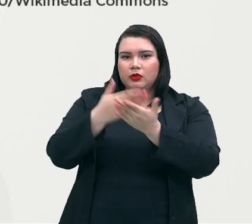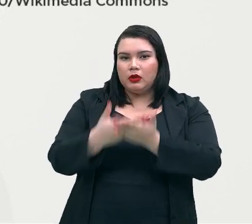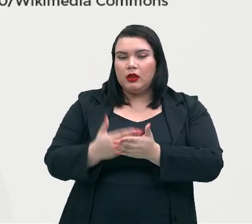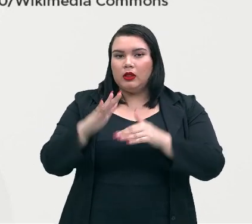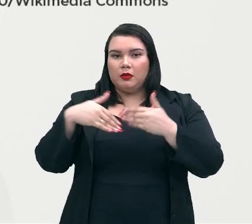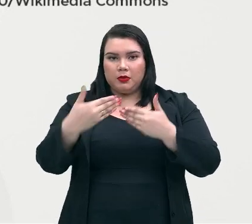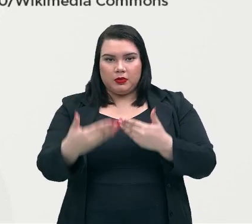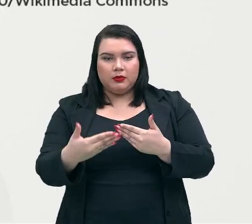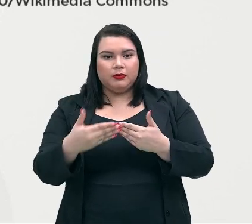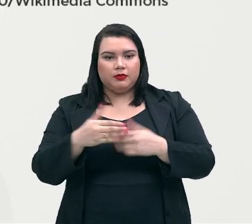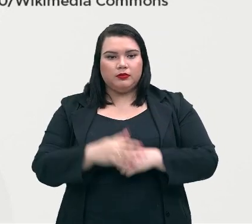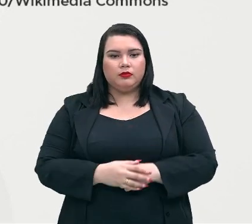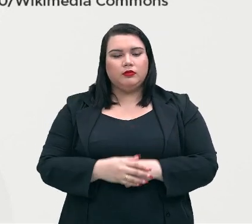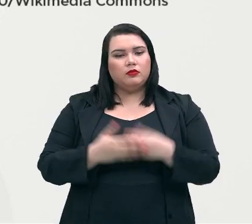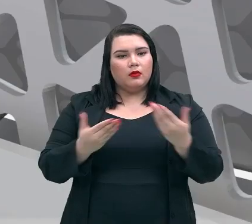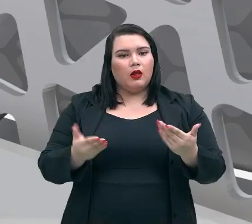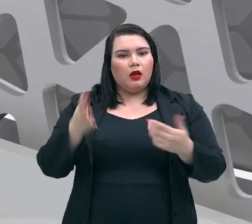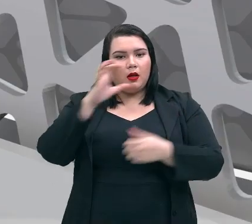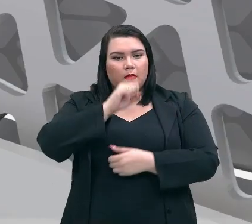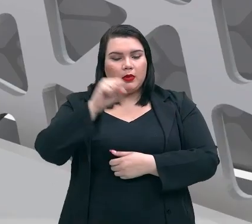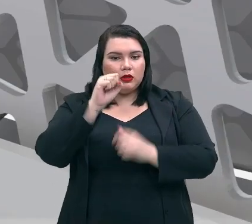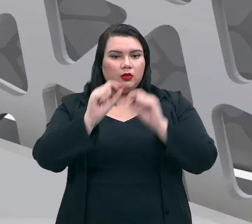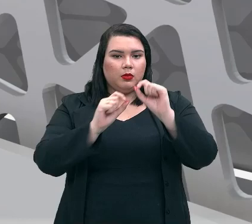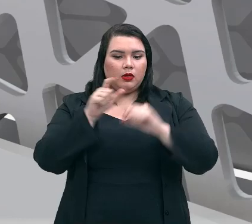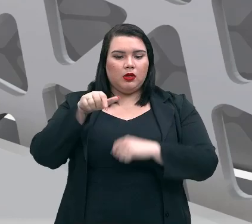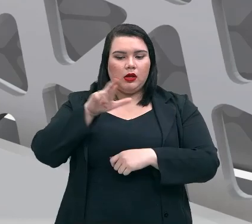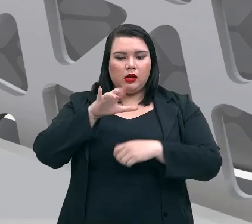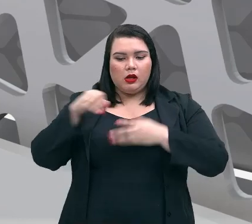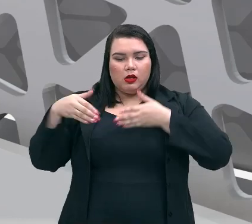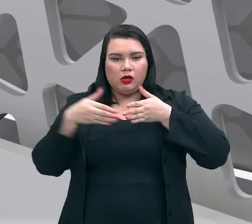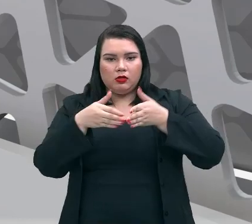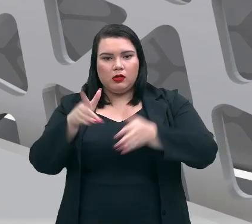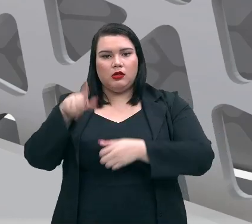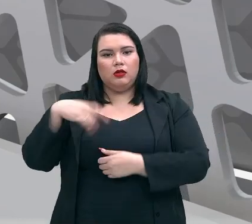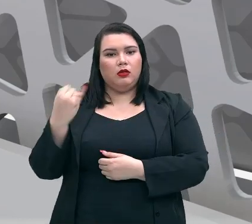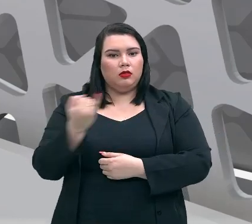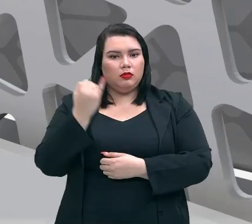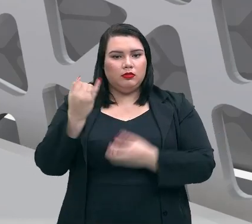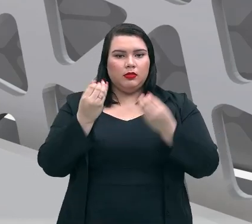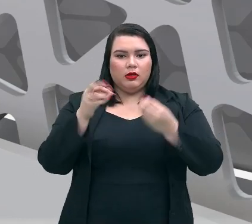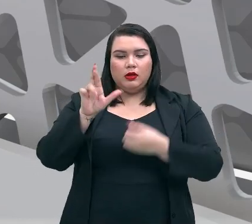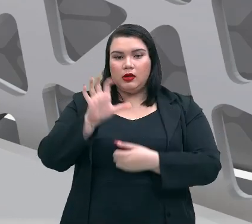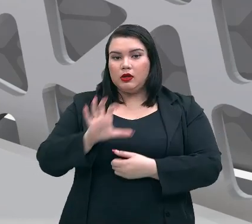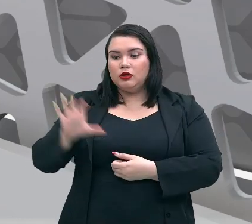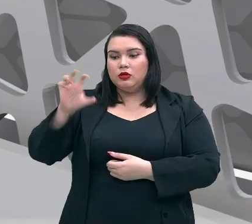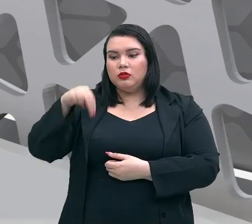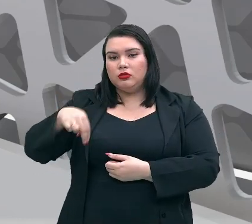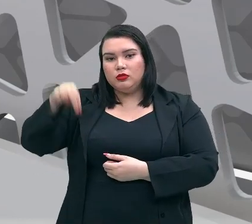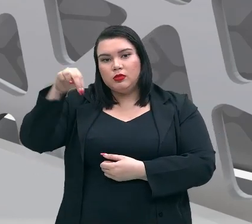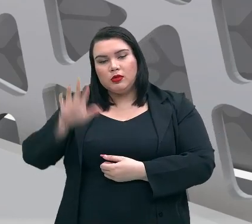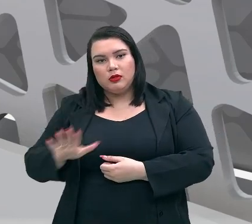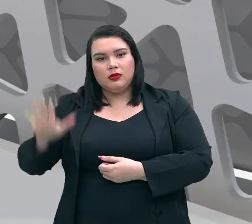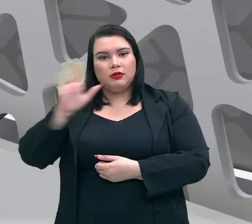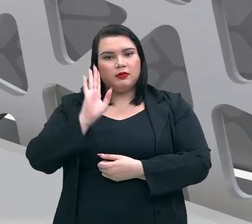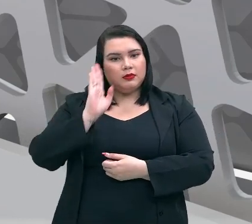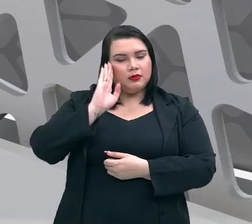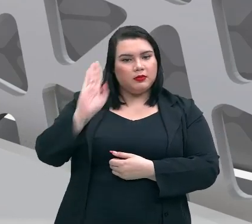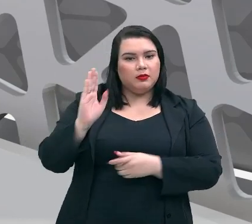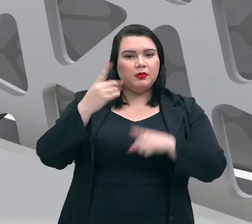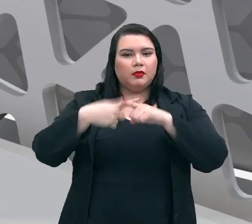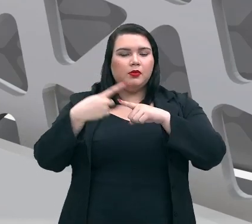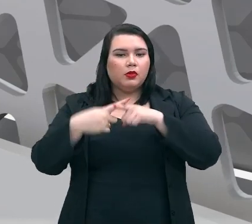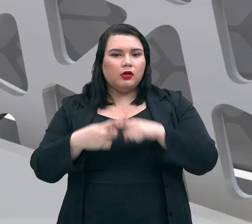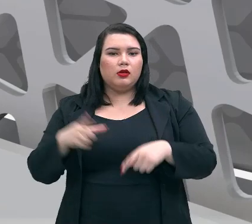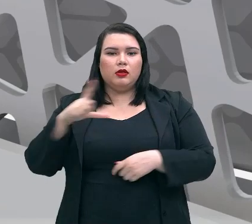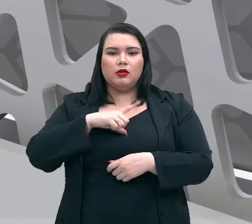posteriormente, tá? Então, a gente verifica que o Rio São Francisco ele vai ser muito importante para a região Nordeste, principalmente por causa